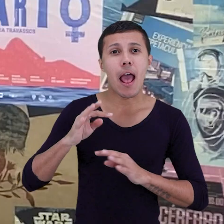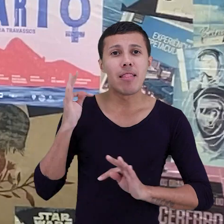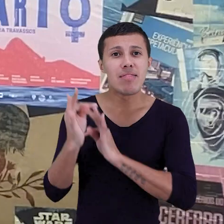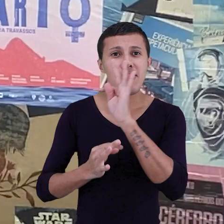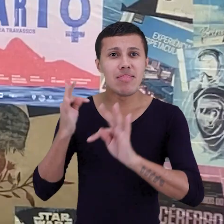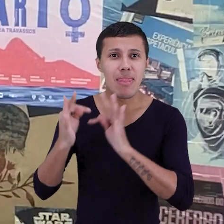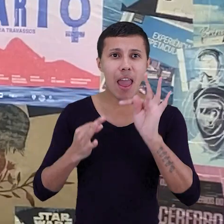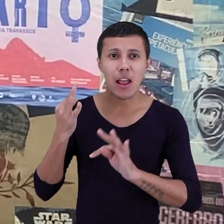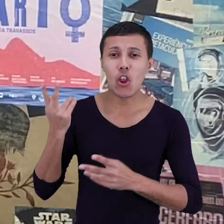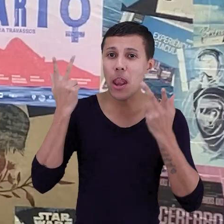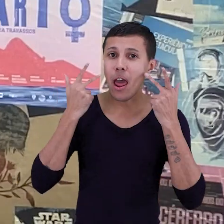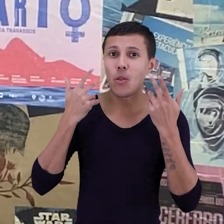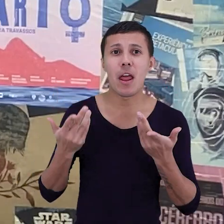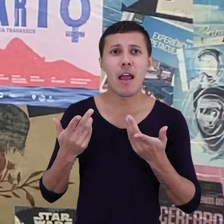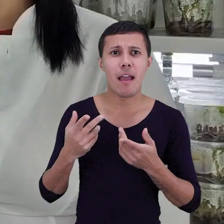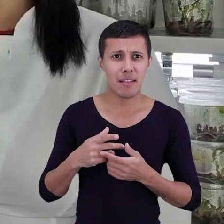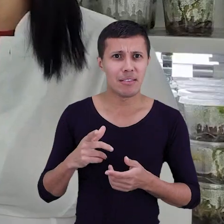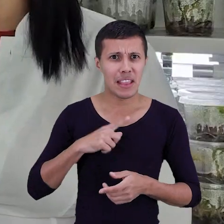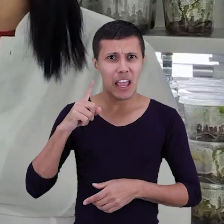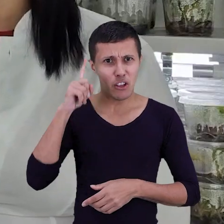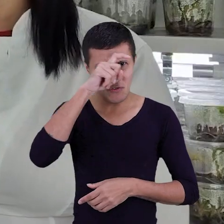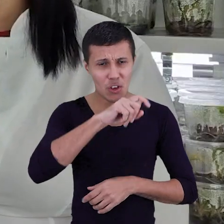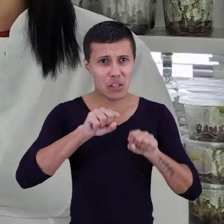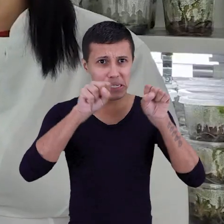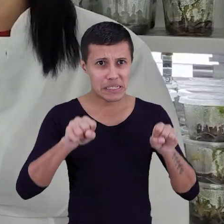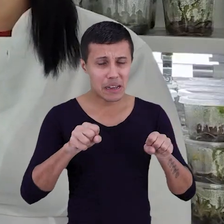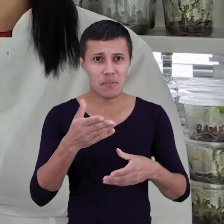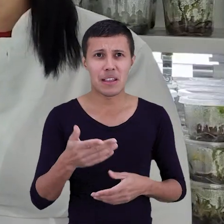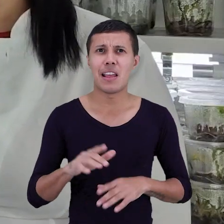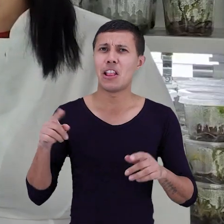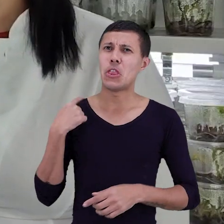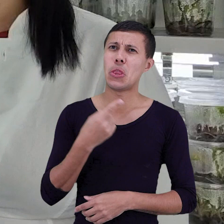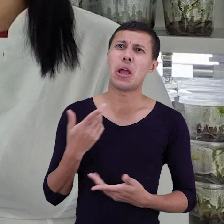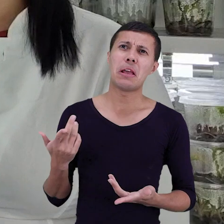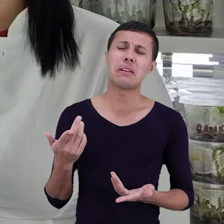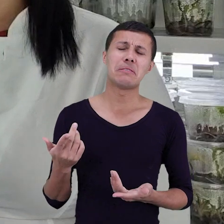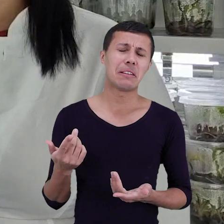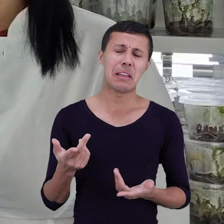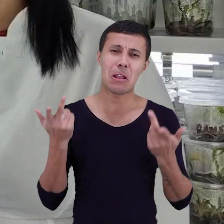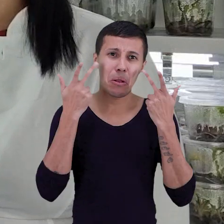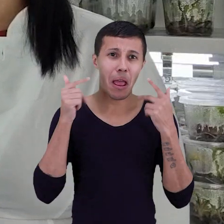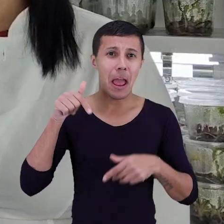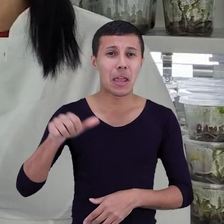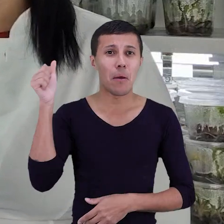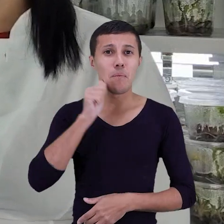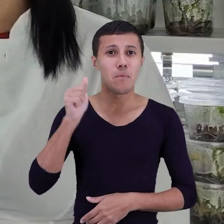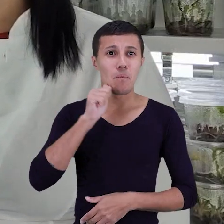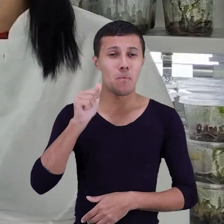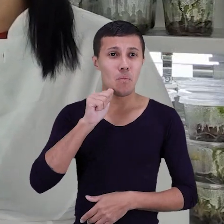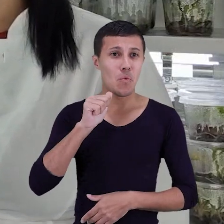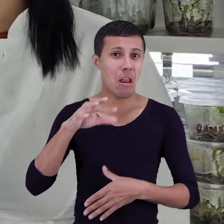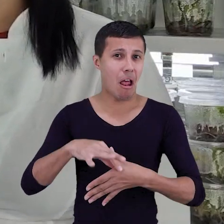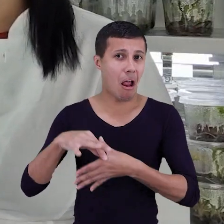com naturalidade aí no ecossistema de vocês? Já é algo bem comum, né? As mulheres estarem